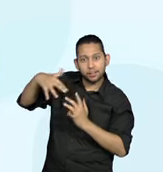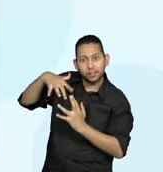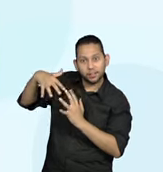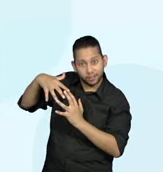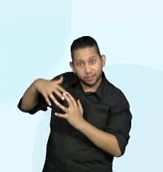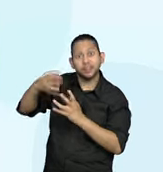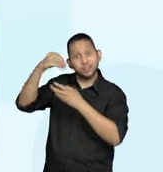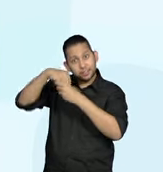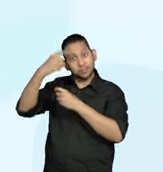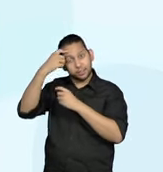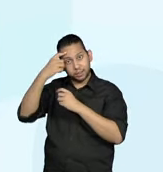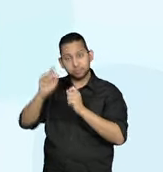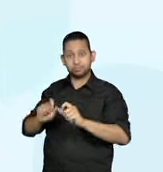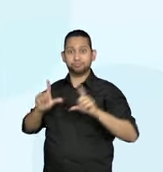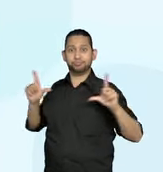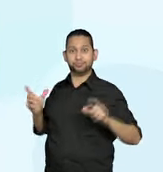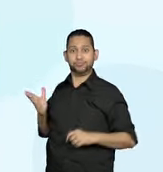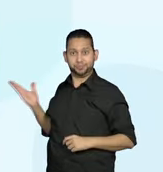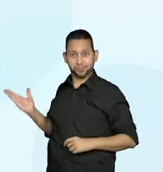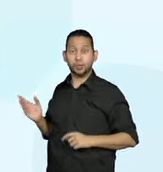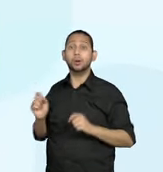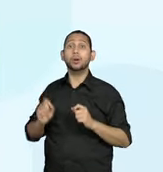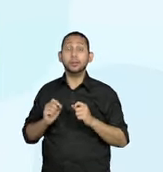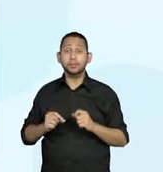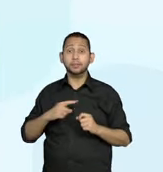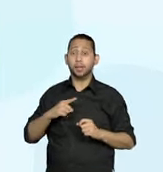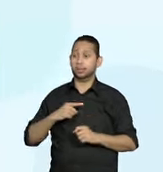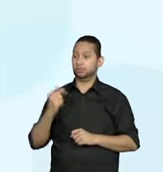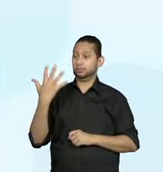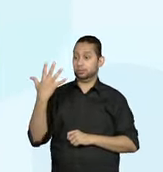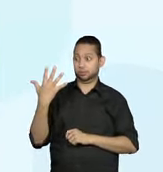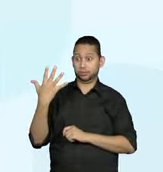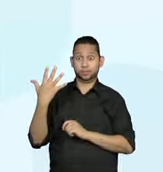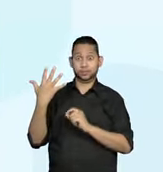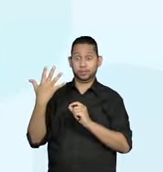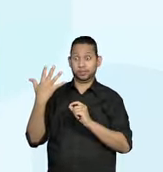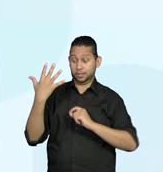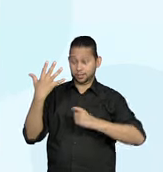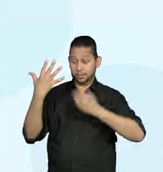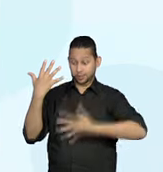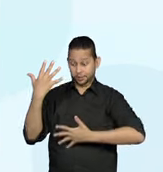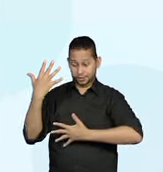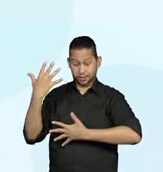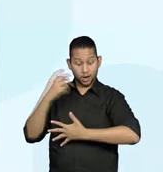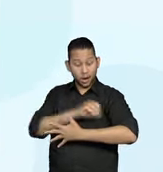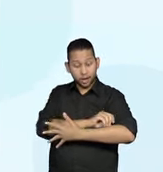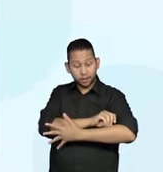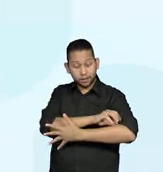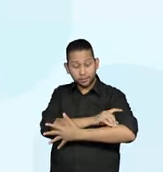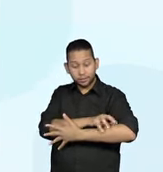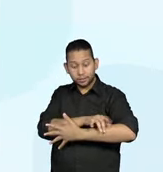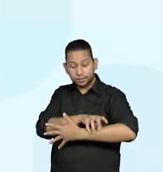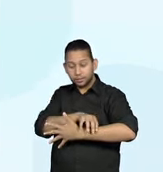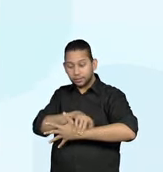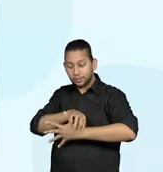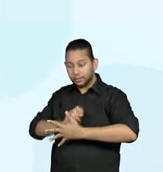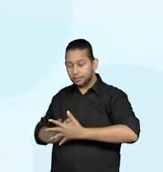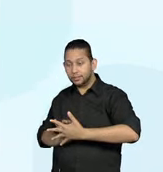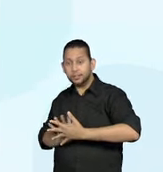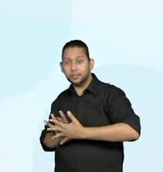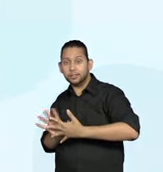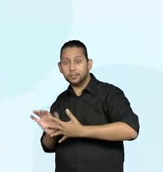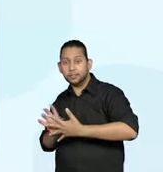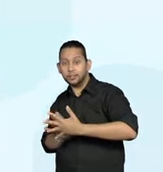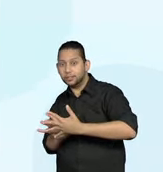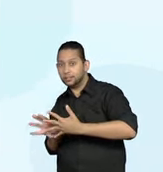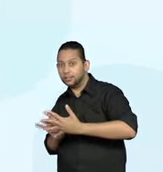lá dos dendritos, passa pelo axônio, chega nessa pontinha aqui, libera a energia que chega